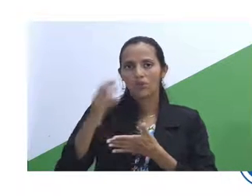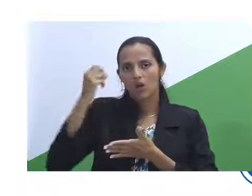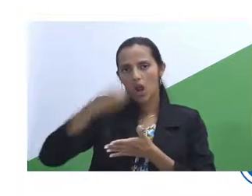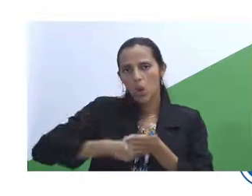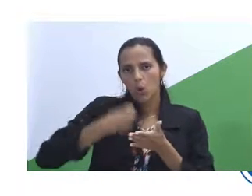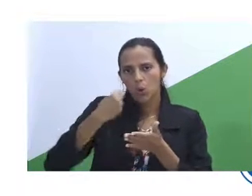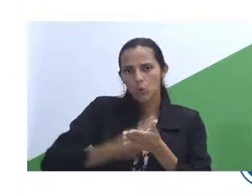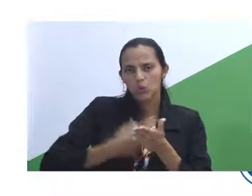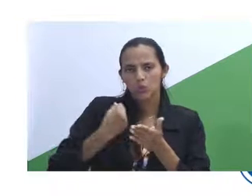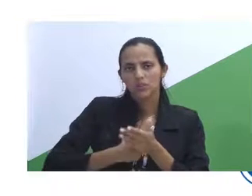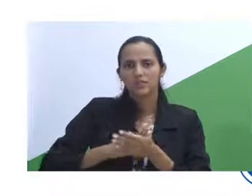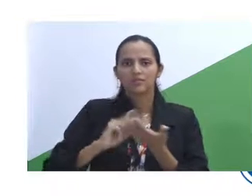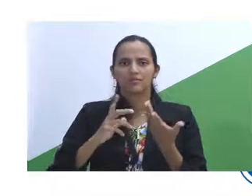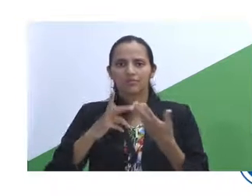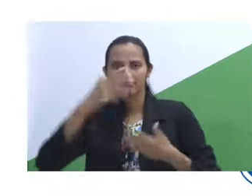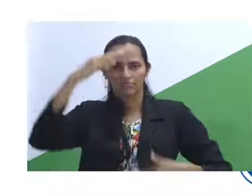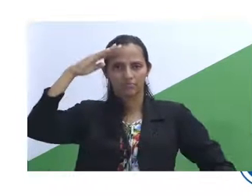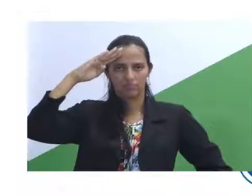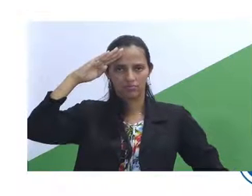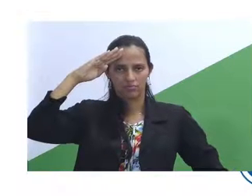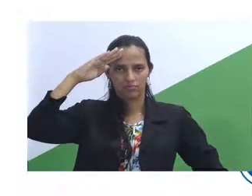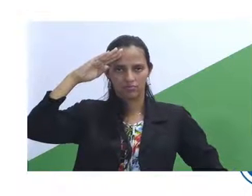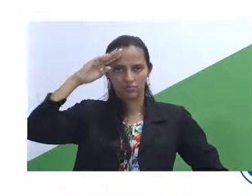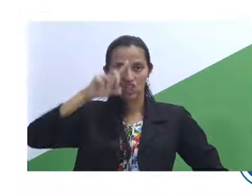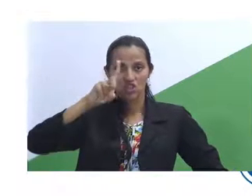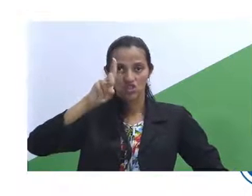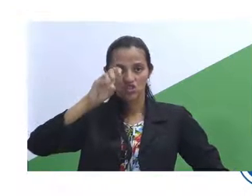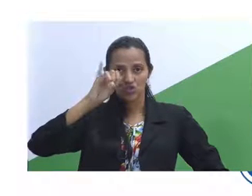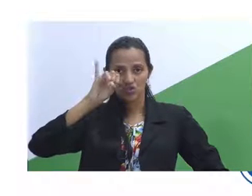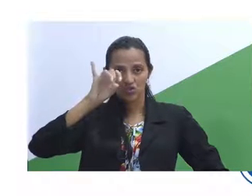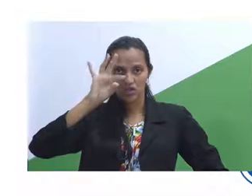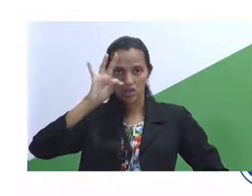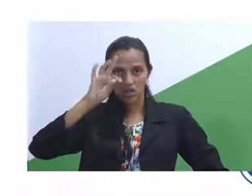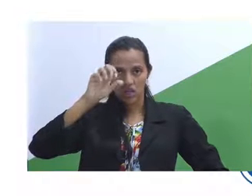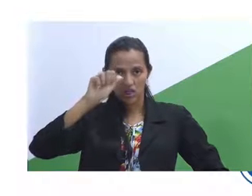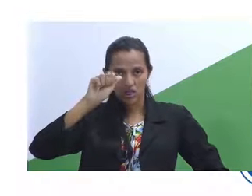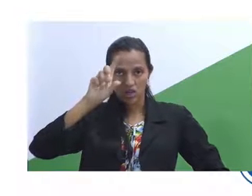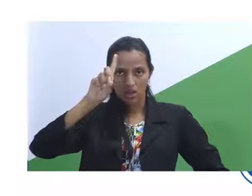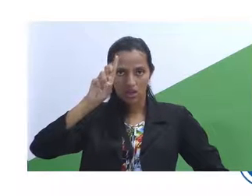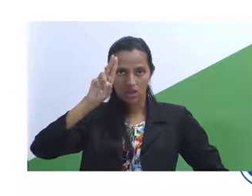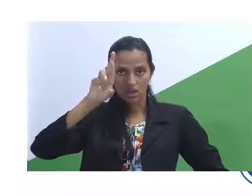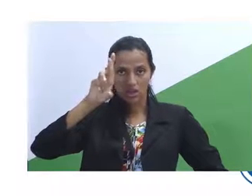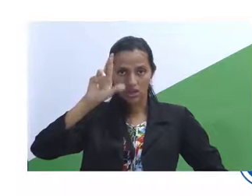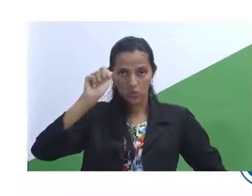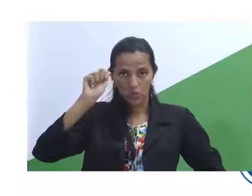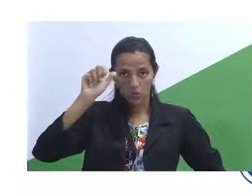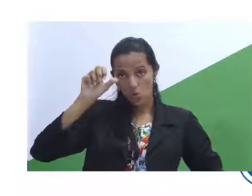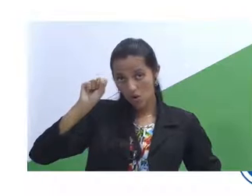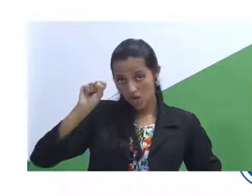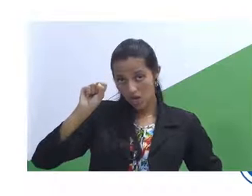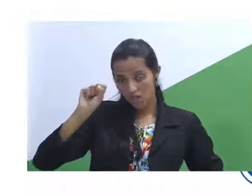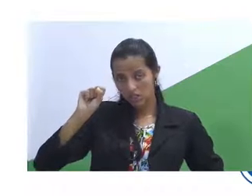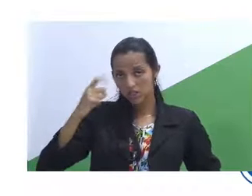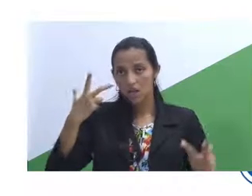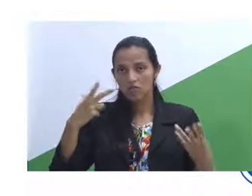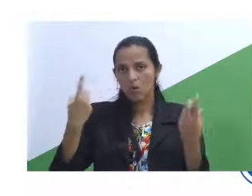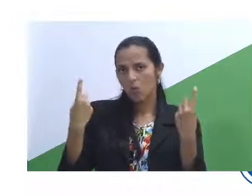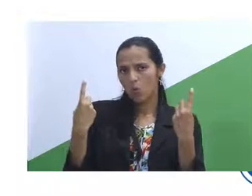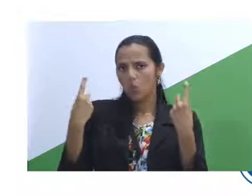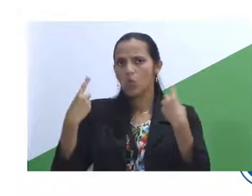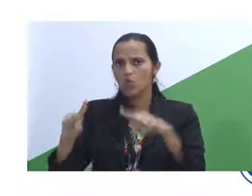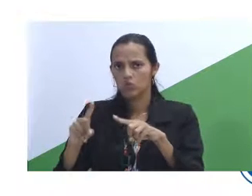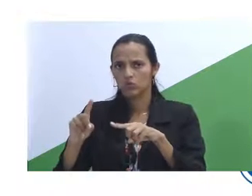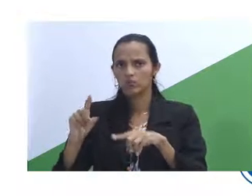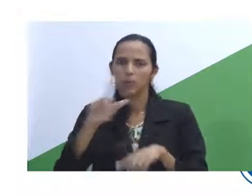ditaduras nazifascistas, assim, começou, no Brasil, um movimento contra a ditadura varguista, e aí, a gente precisa, então,